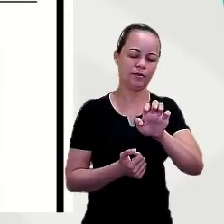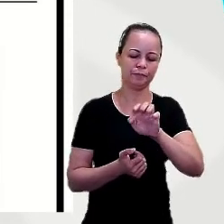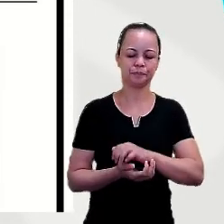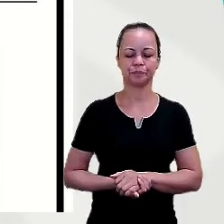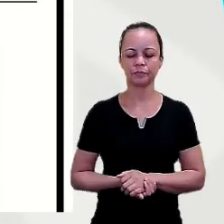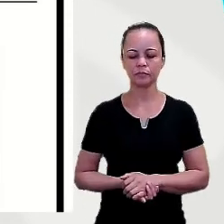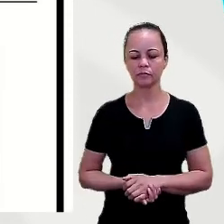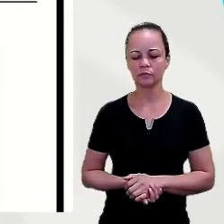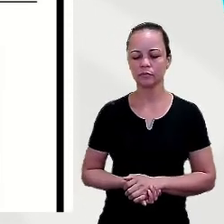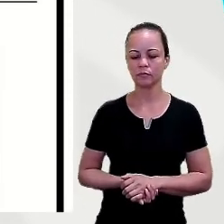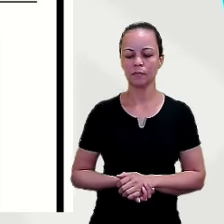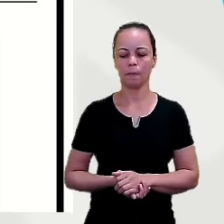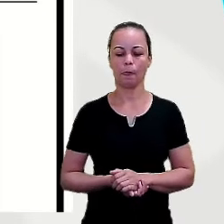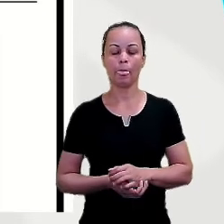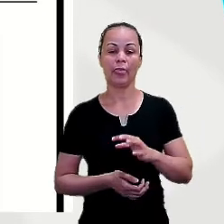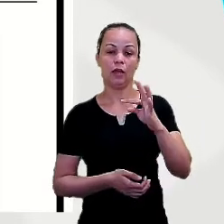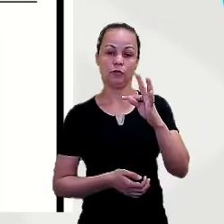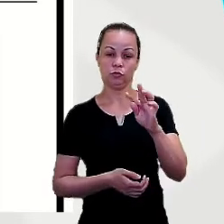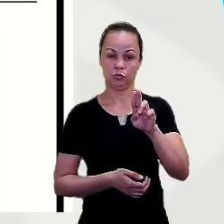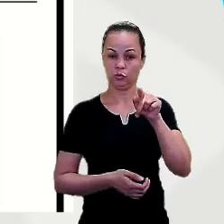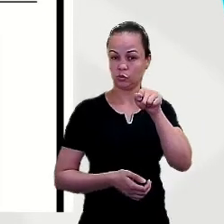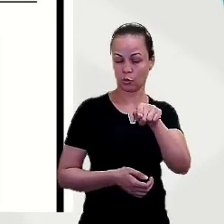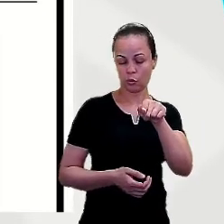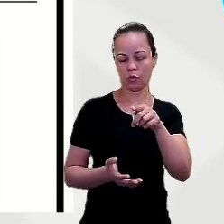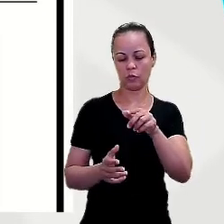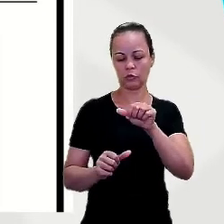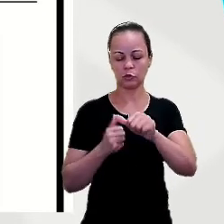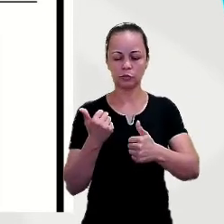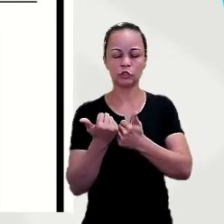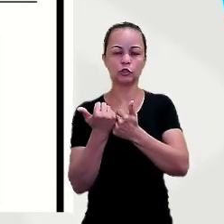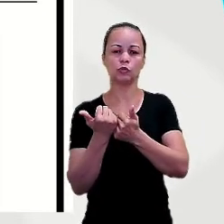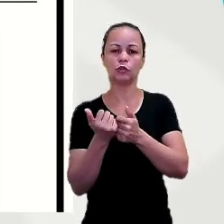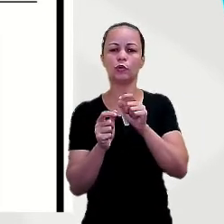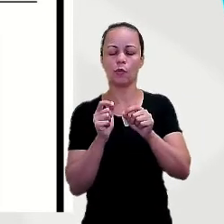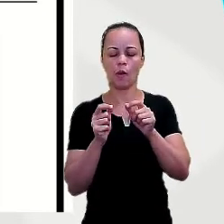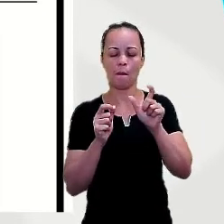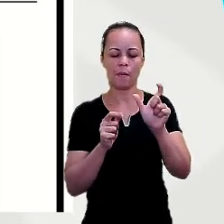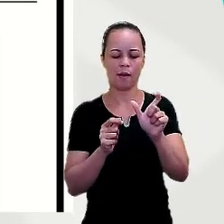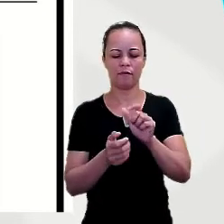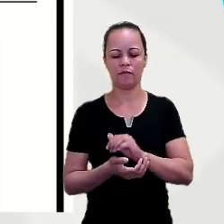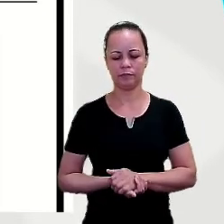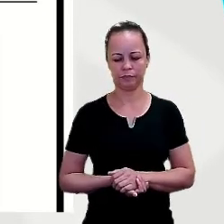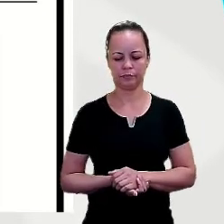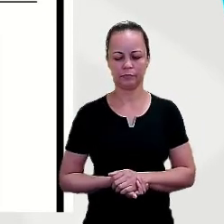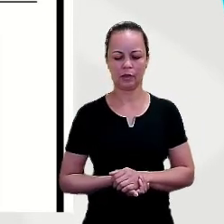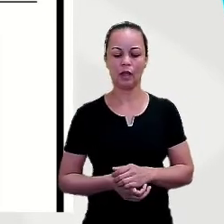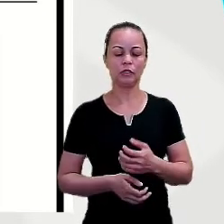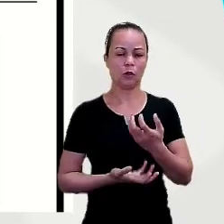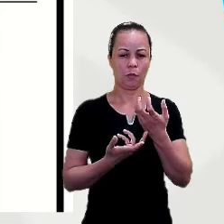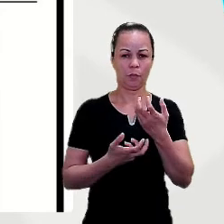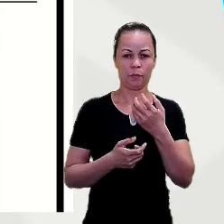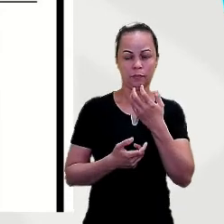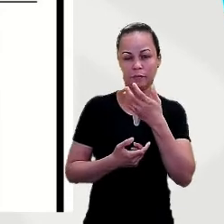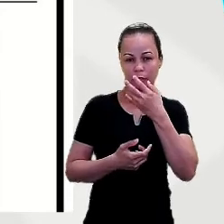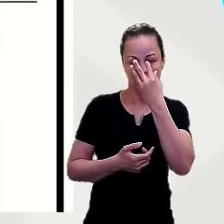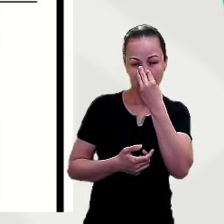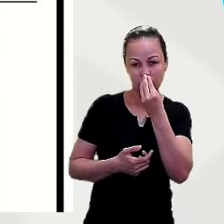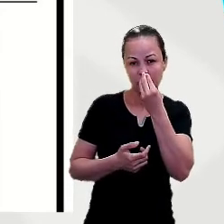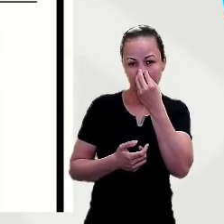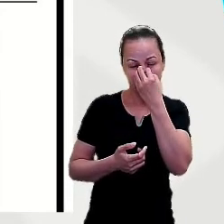substitui qual palavra? Vamos ler. Pirulito falou para seu cachorrinho. Eu sou um palhaço. E